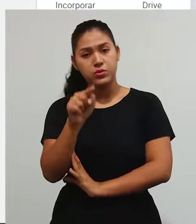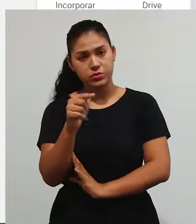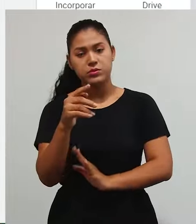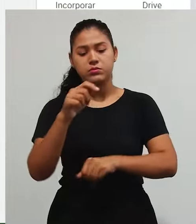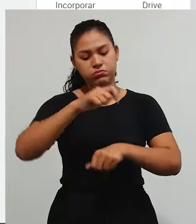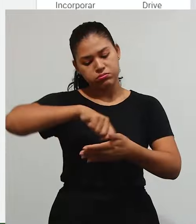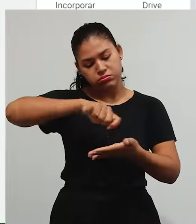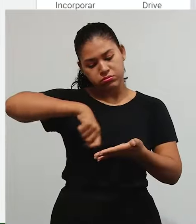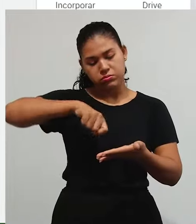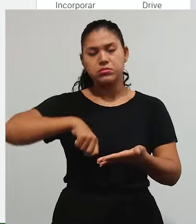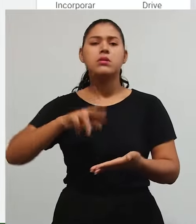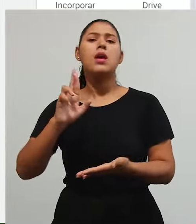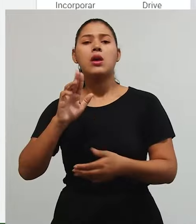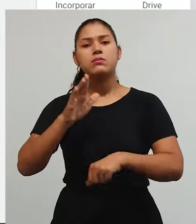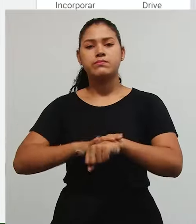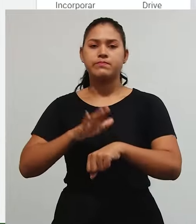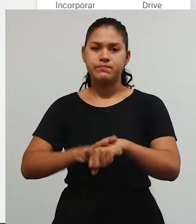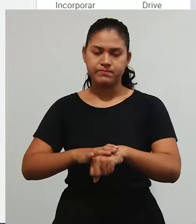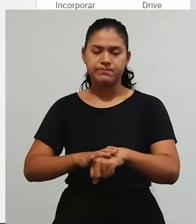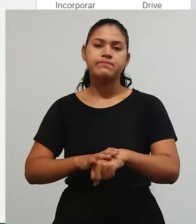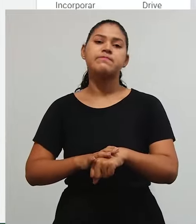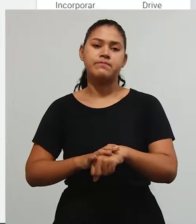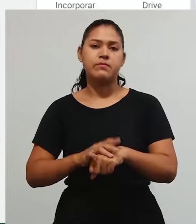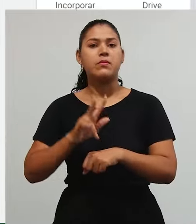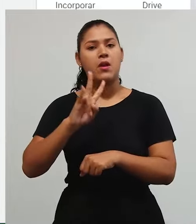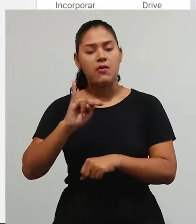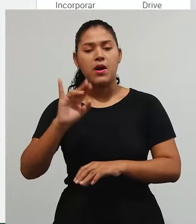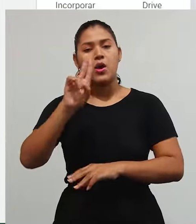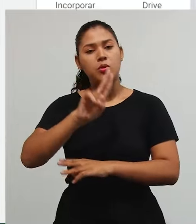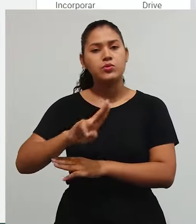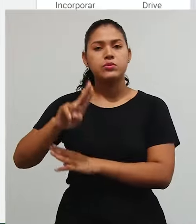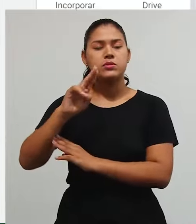vai intercalar, olha, ensinar